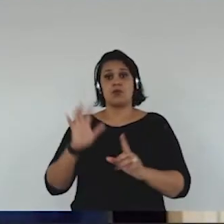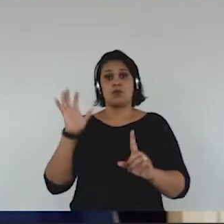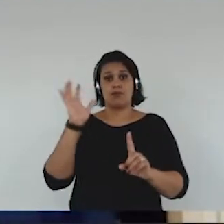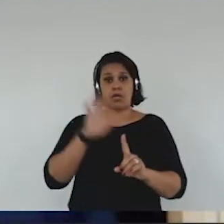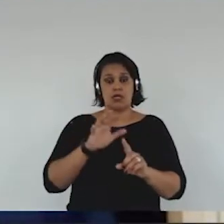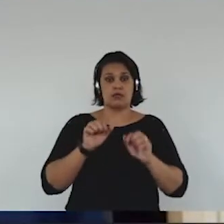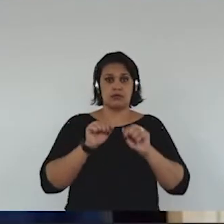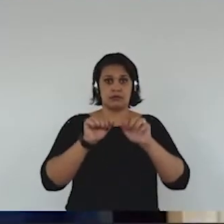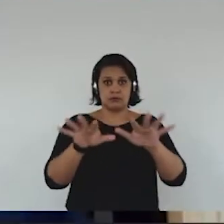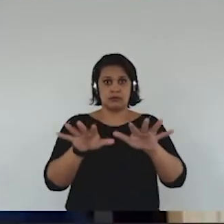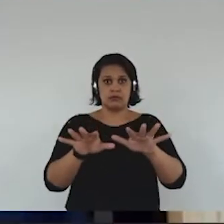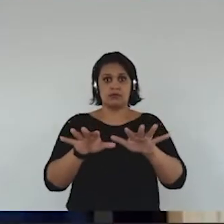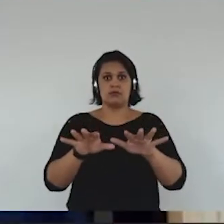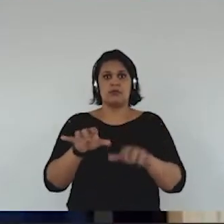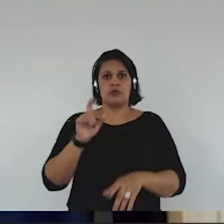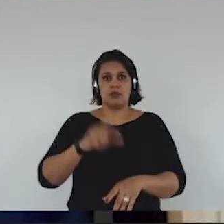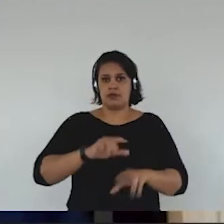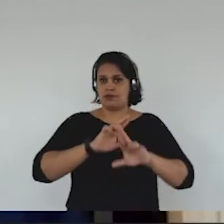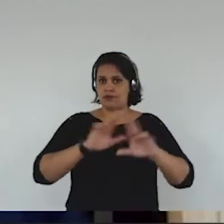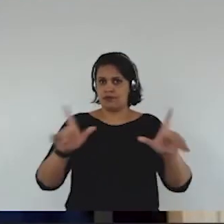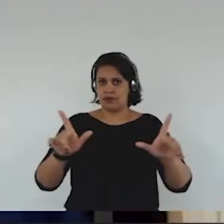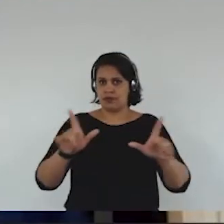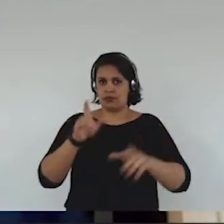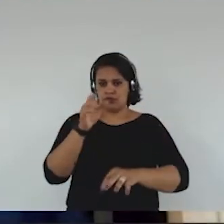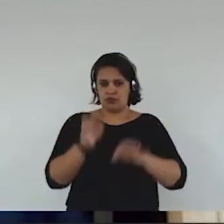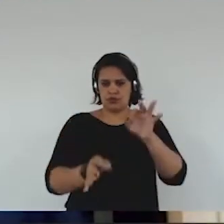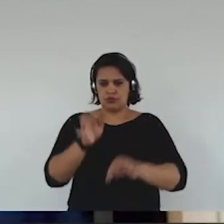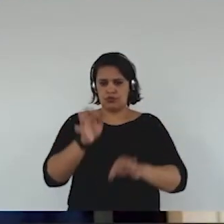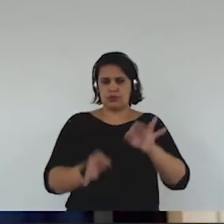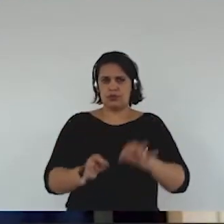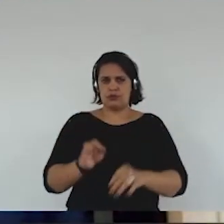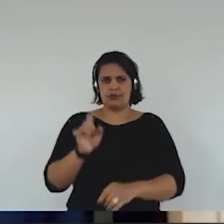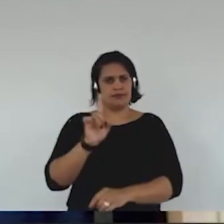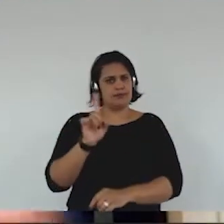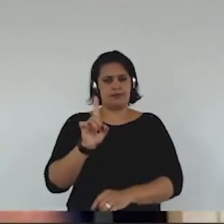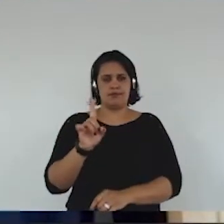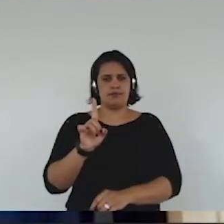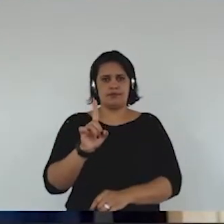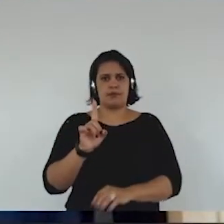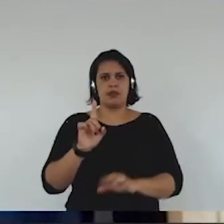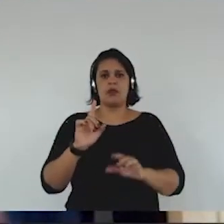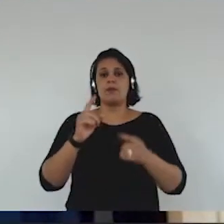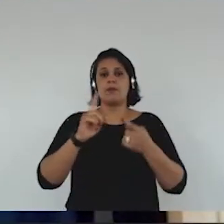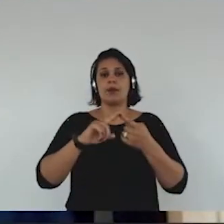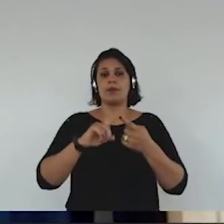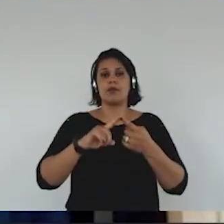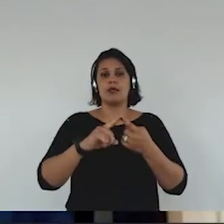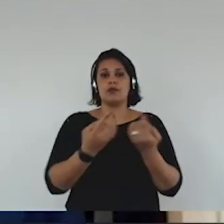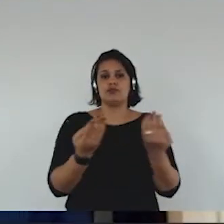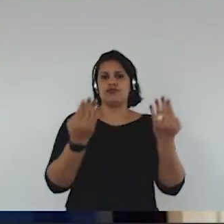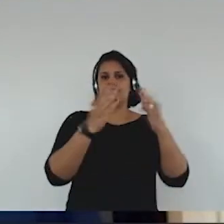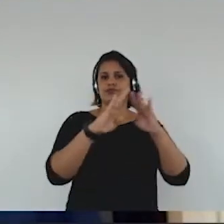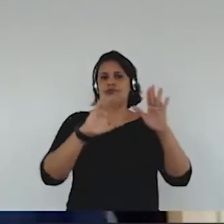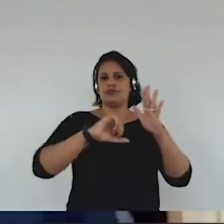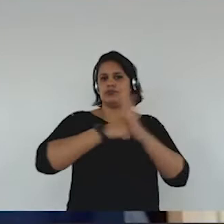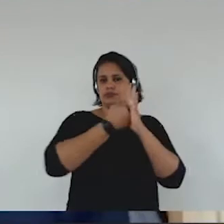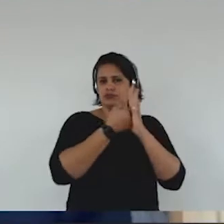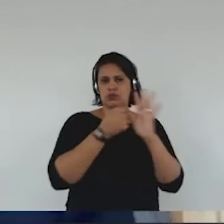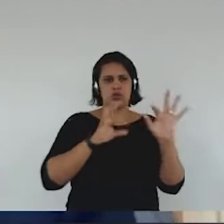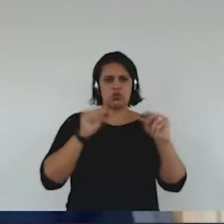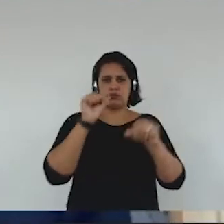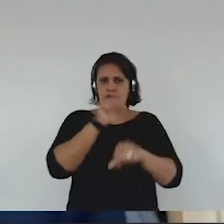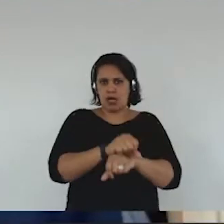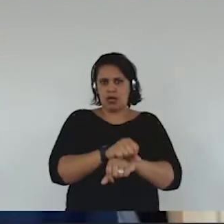diferente. Primeiro, os tribunais de justiça de todo o país tiveram que fechar as portas, paralisar completamente as suas